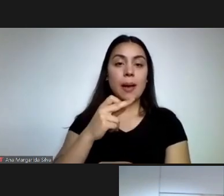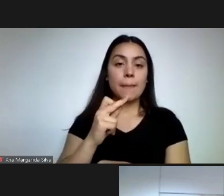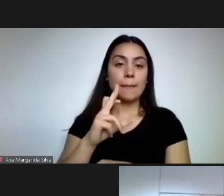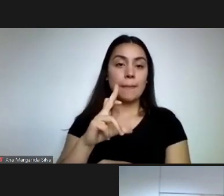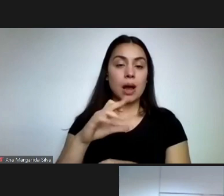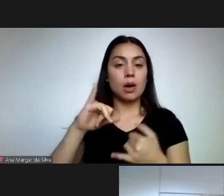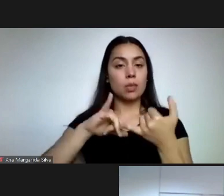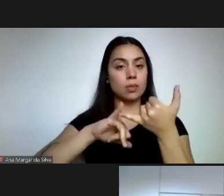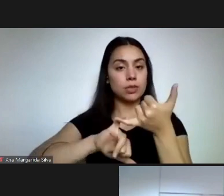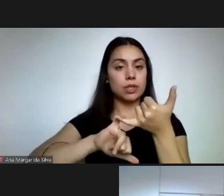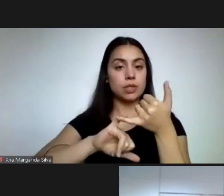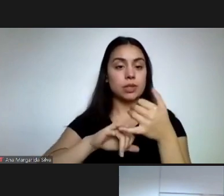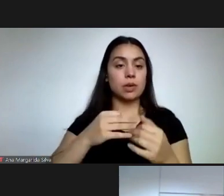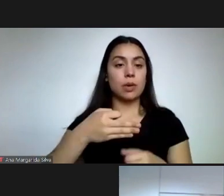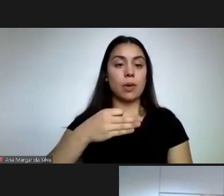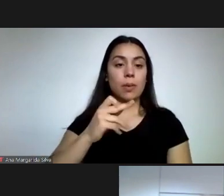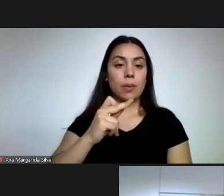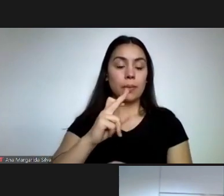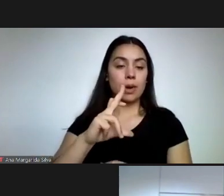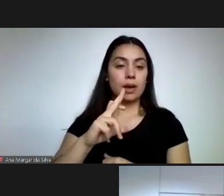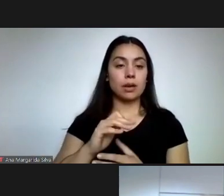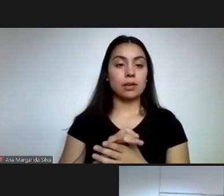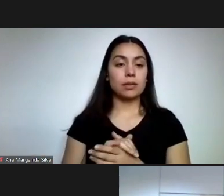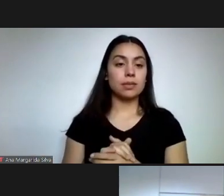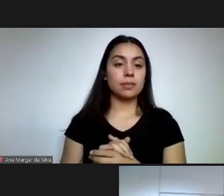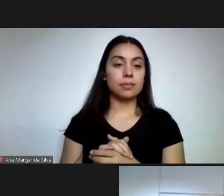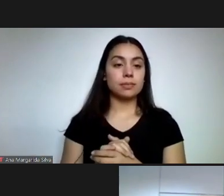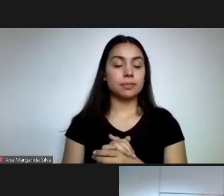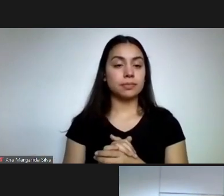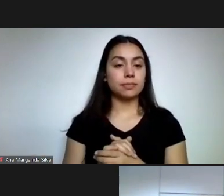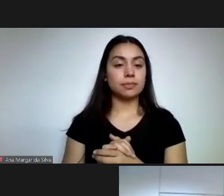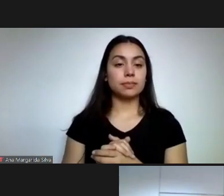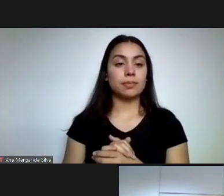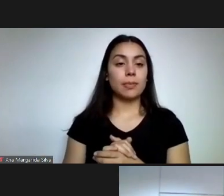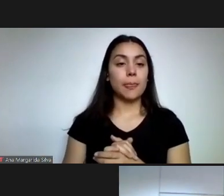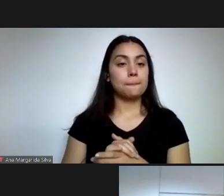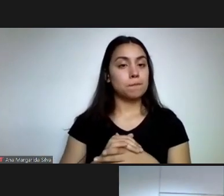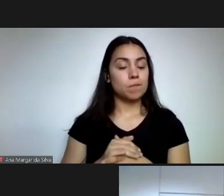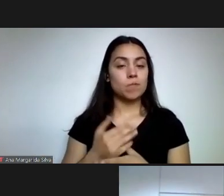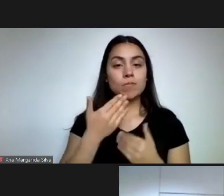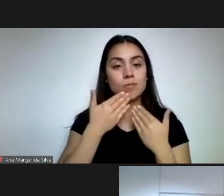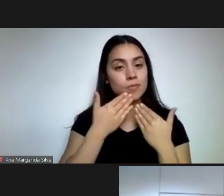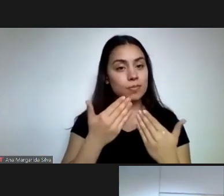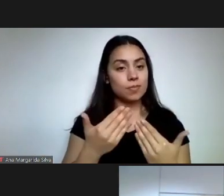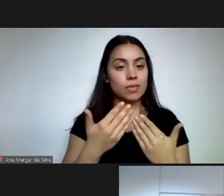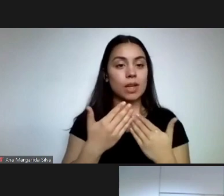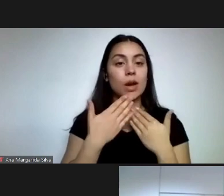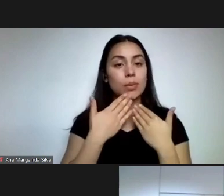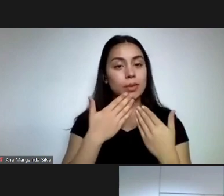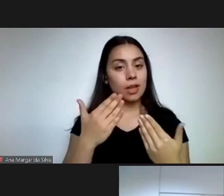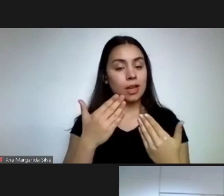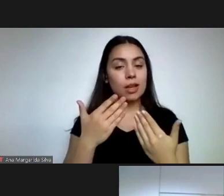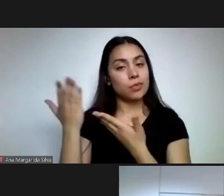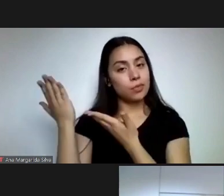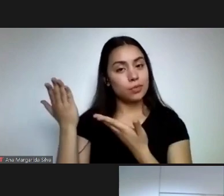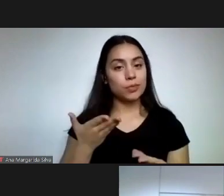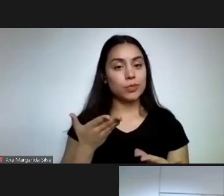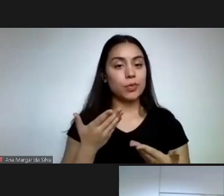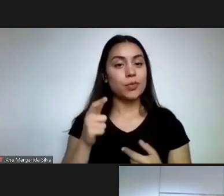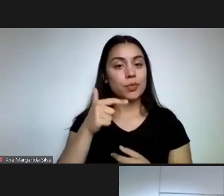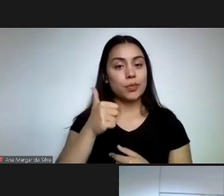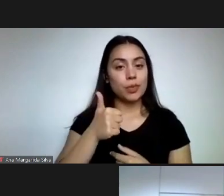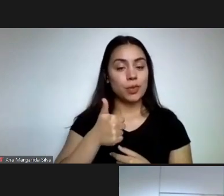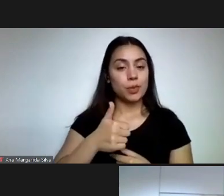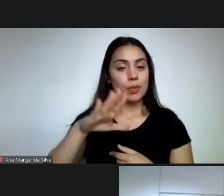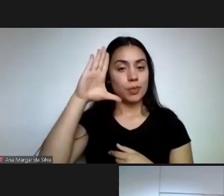pouco sobre ela e sobre o trabalho que realizas. Obrigada. Claro, obrigada mais uma vez pelo convite e boa tarde a